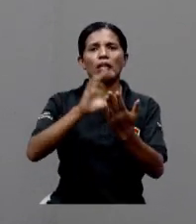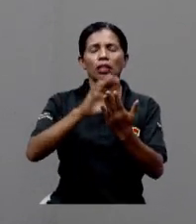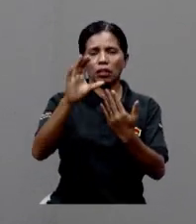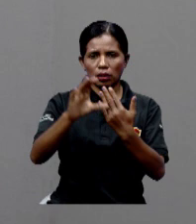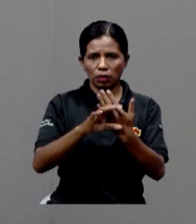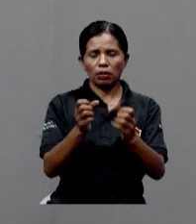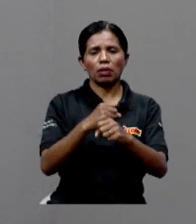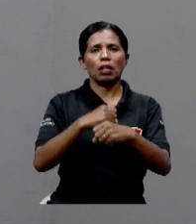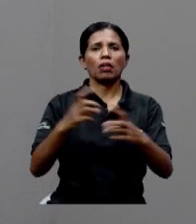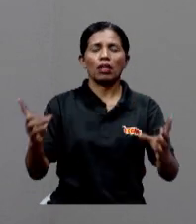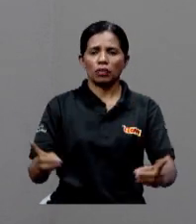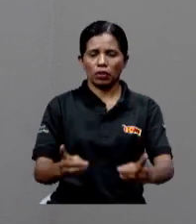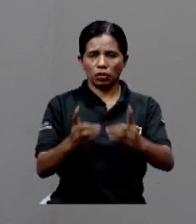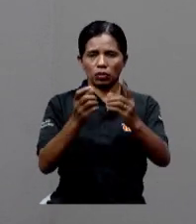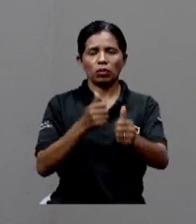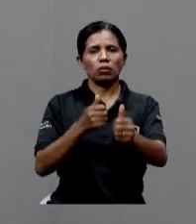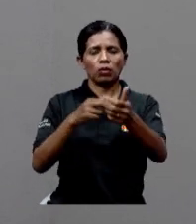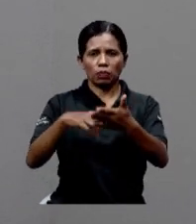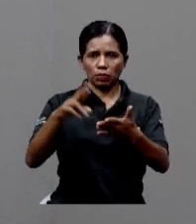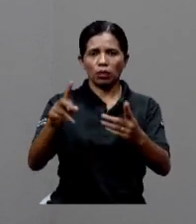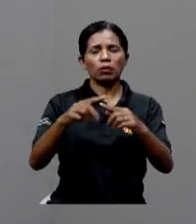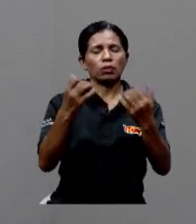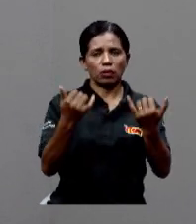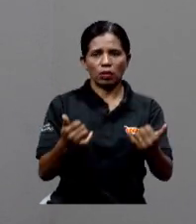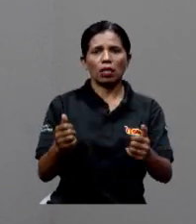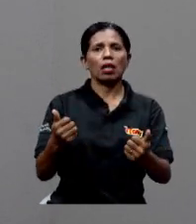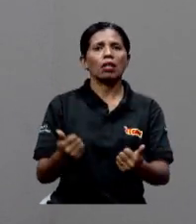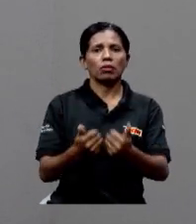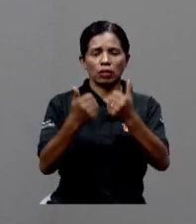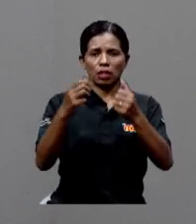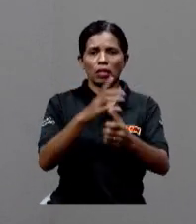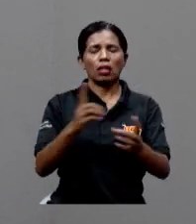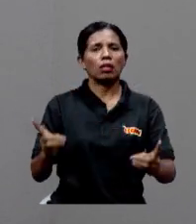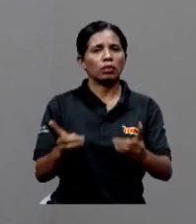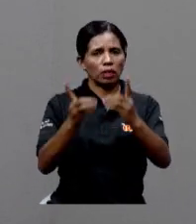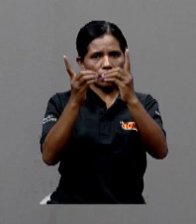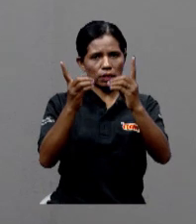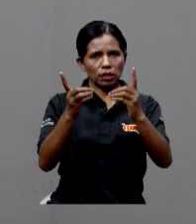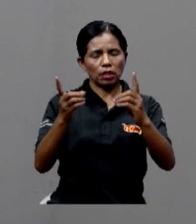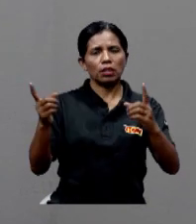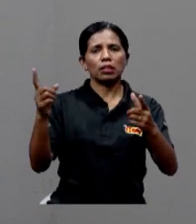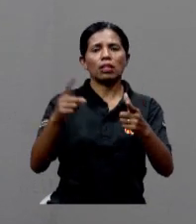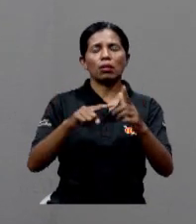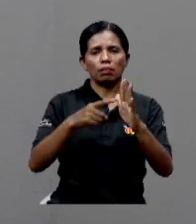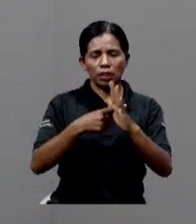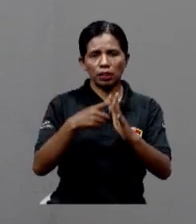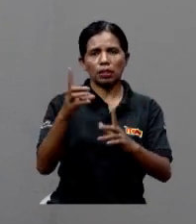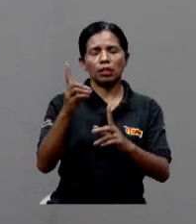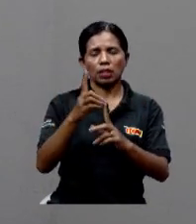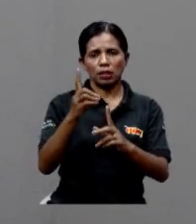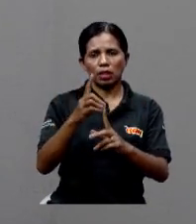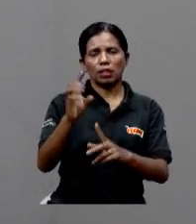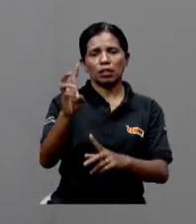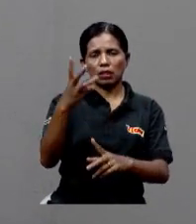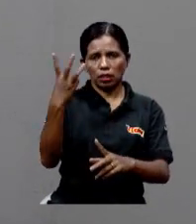hala audiência. Tu ir aprovação ou em cata, audiência se hahu ia dia 16, 17. Mas